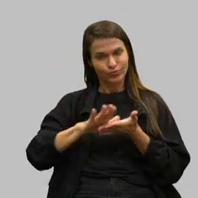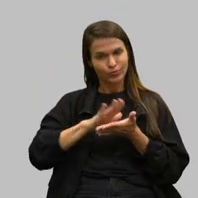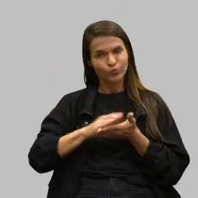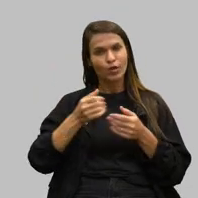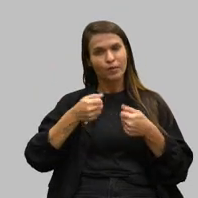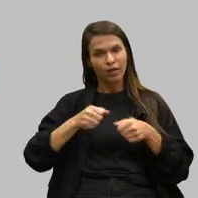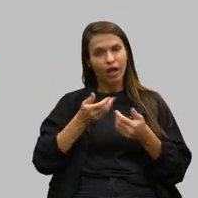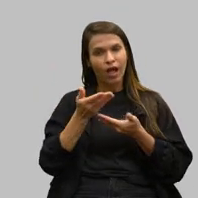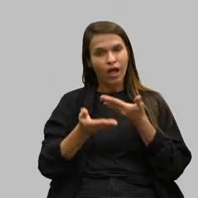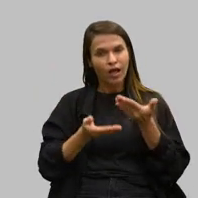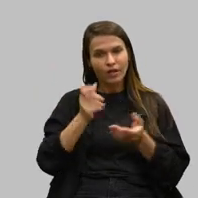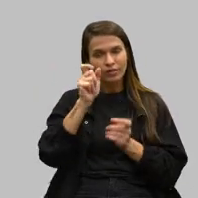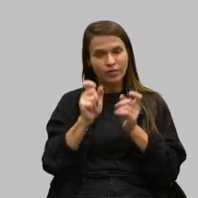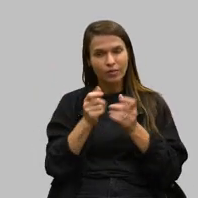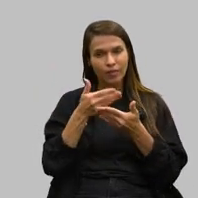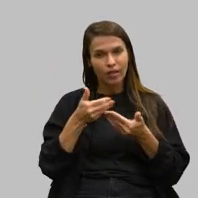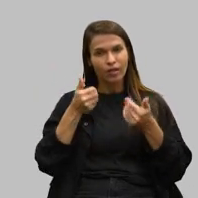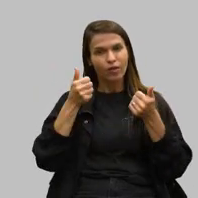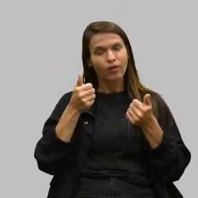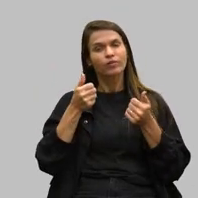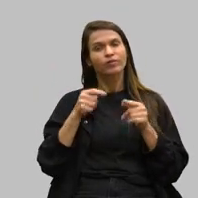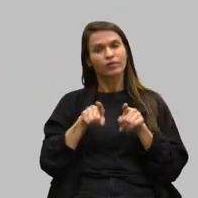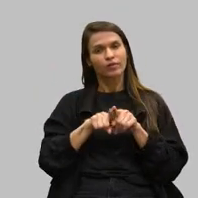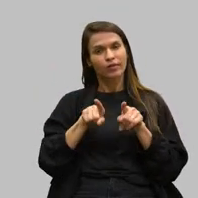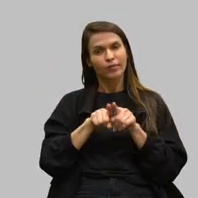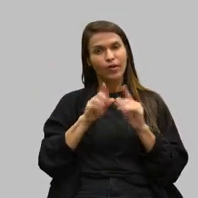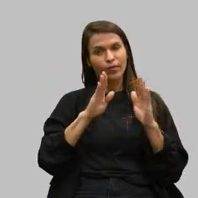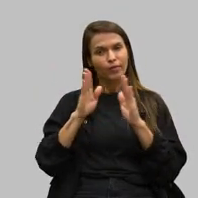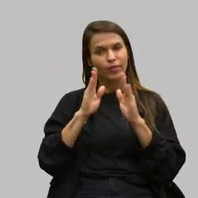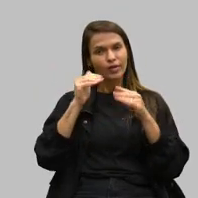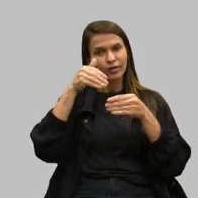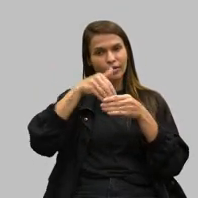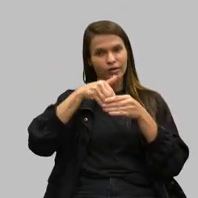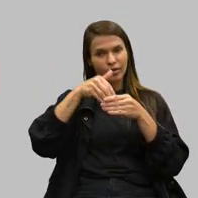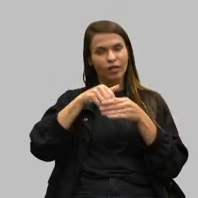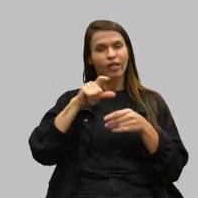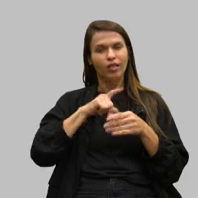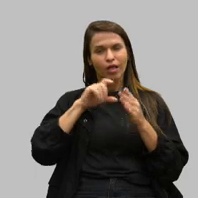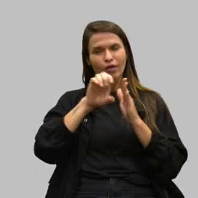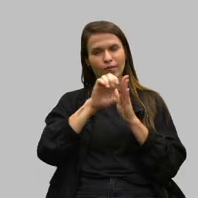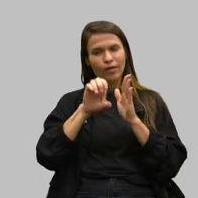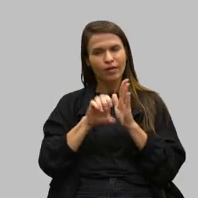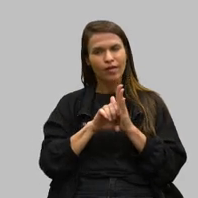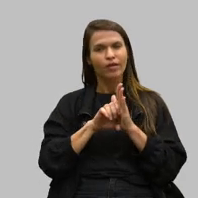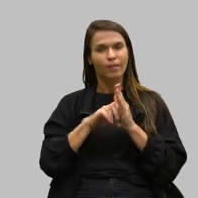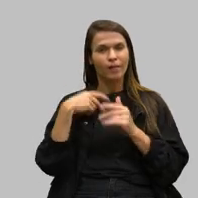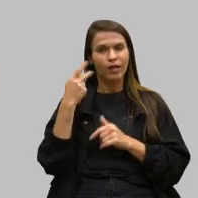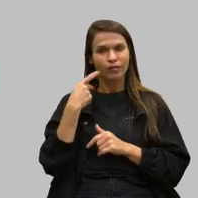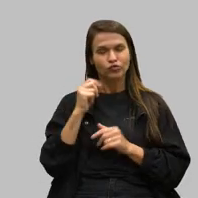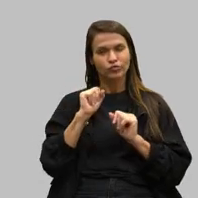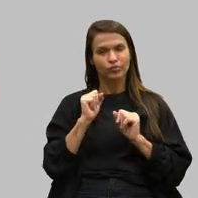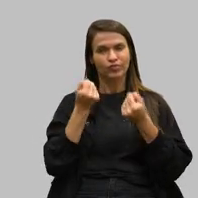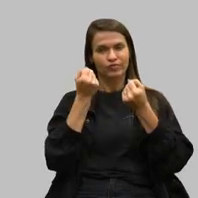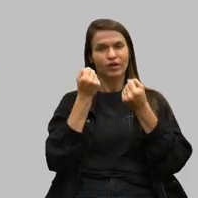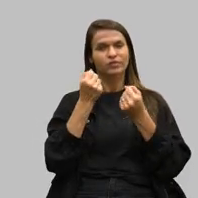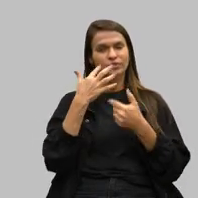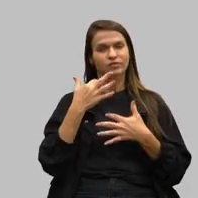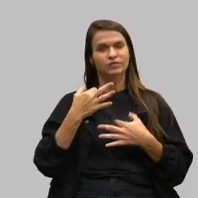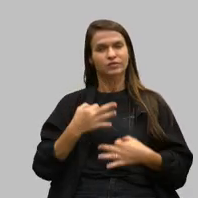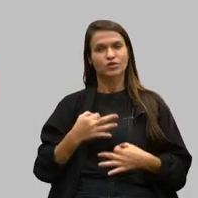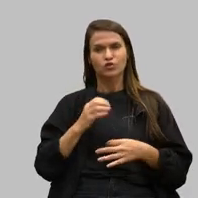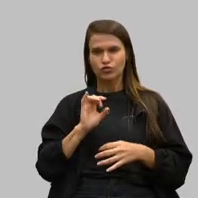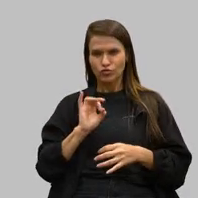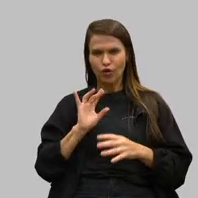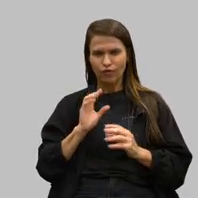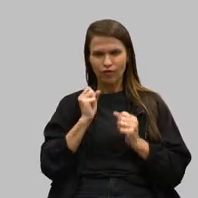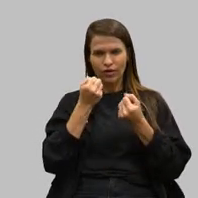atender as pessoas em melhor forma possível. Por que não, em período eleitoral, não receber emendas parlamentares que tanto fortalecem e, com certeza, não só fortalecem